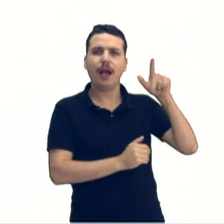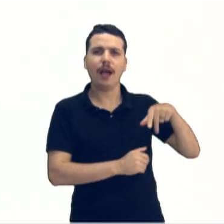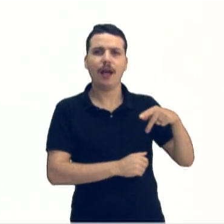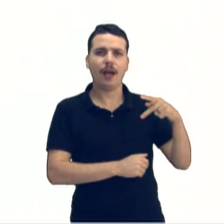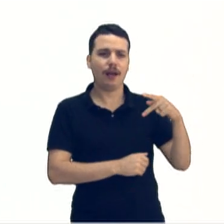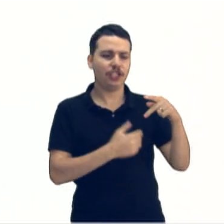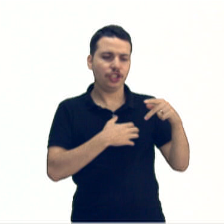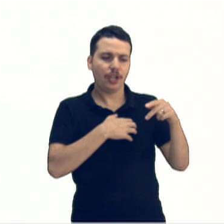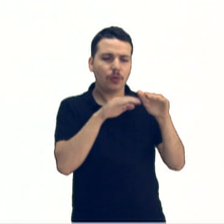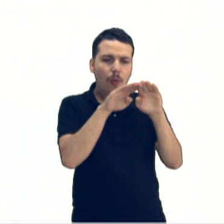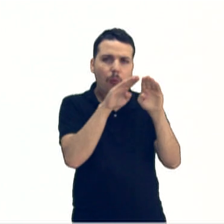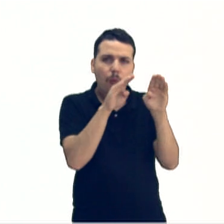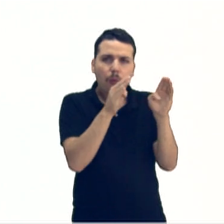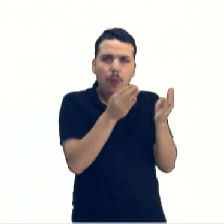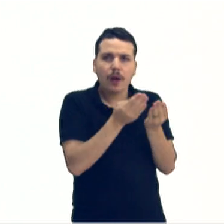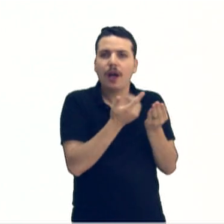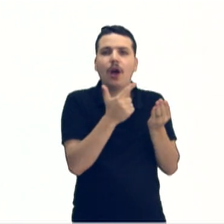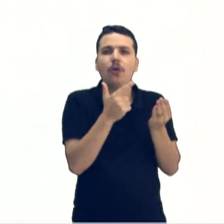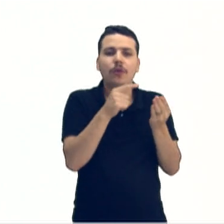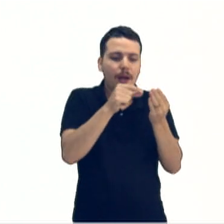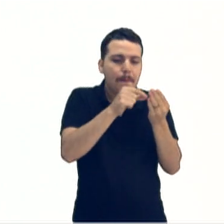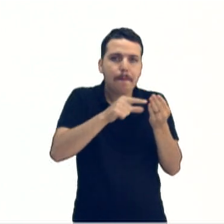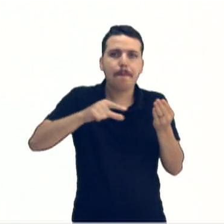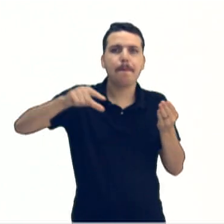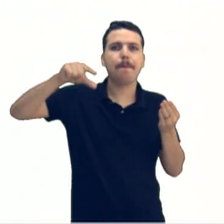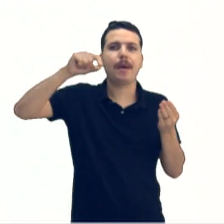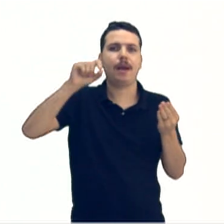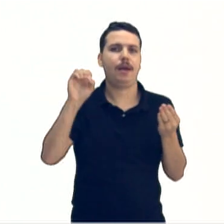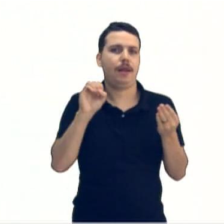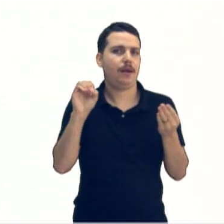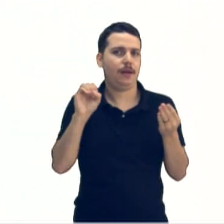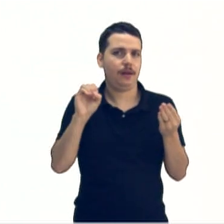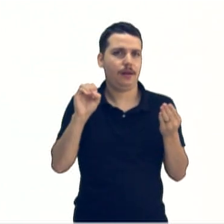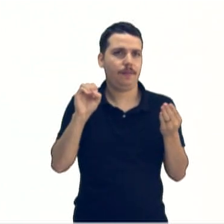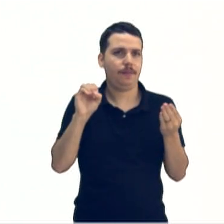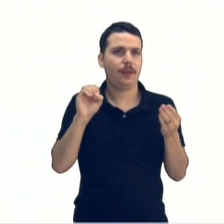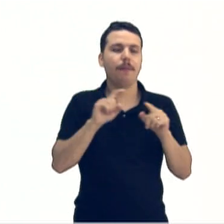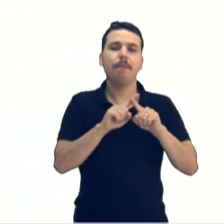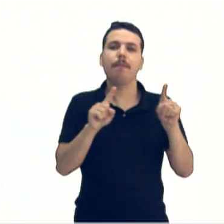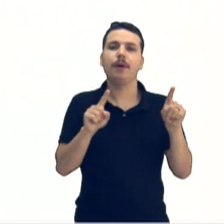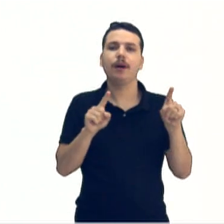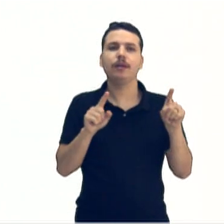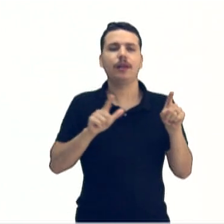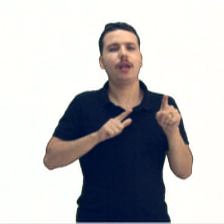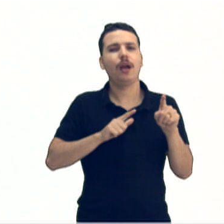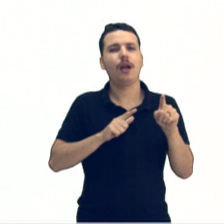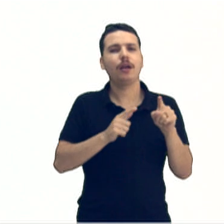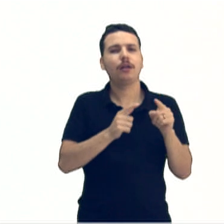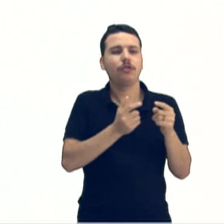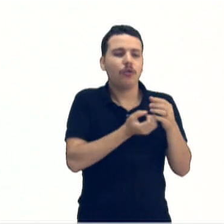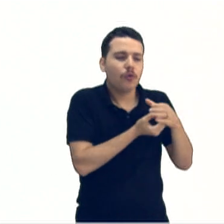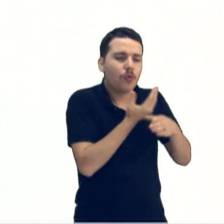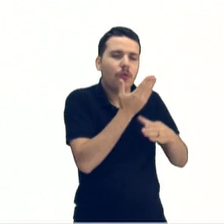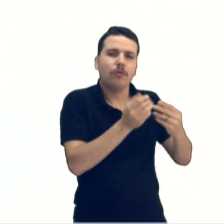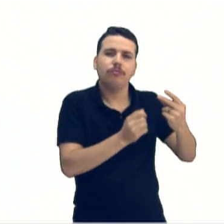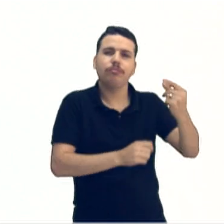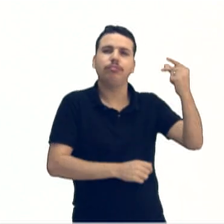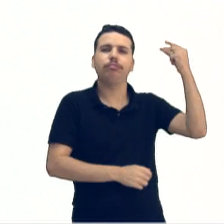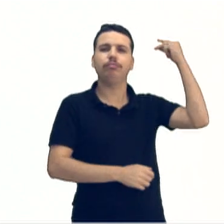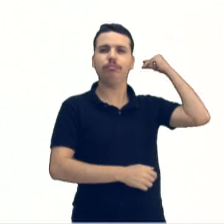mais arredondada, sem as penas, né? E então teve uma origem já bem antiga, né? Tem